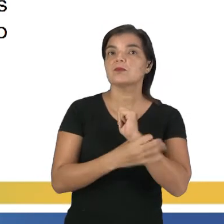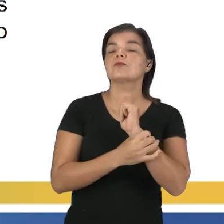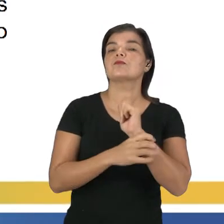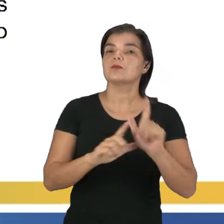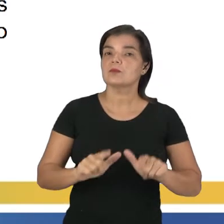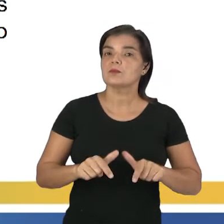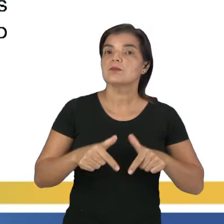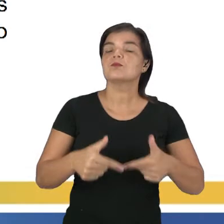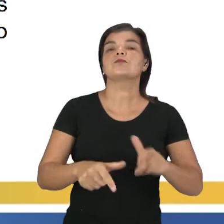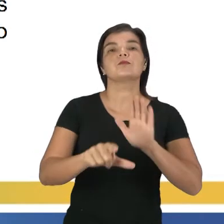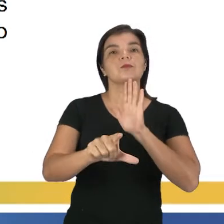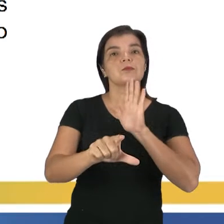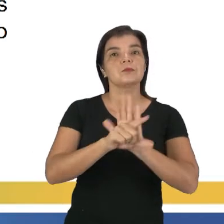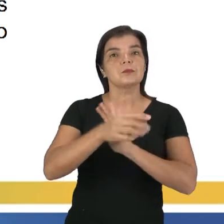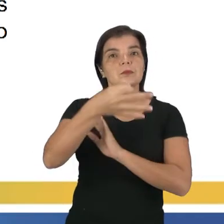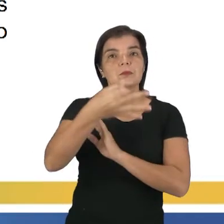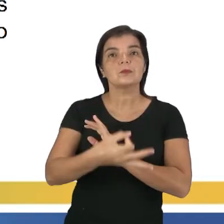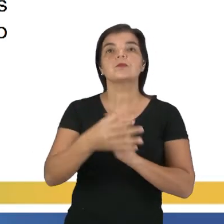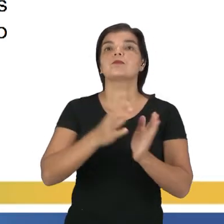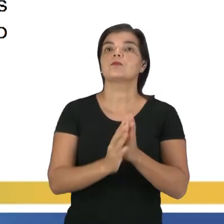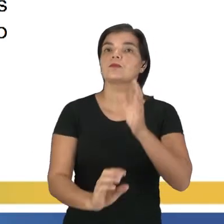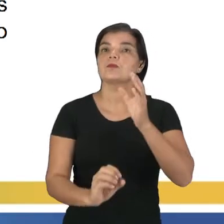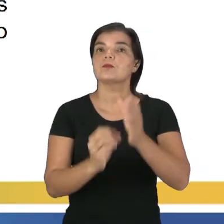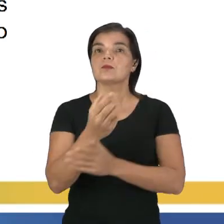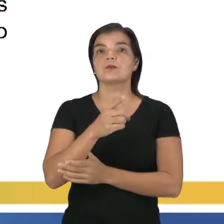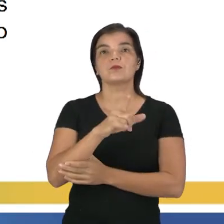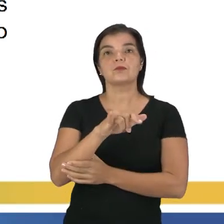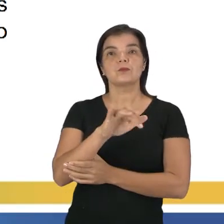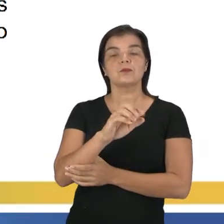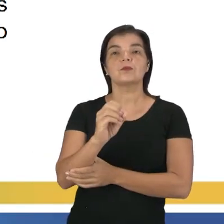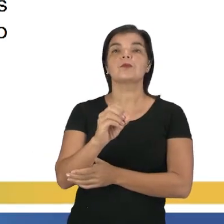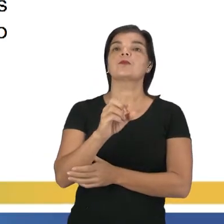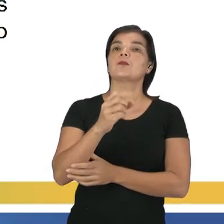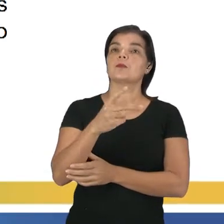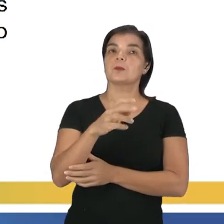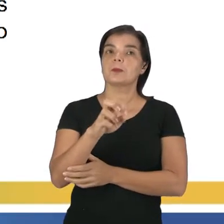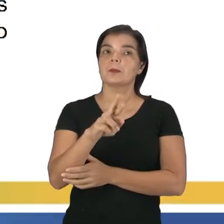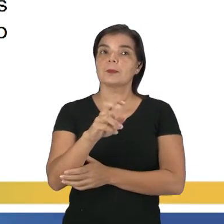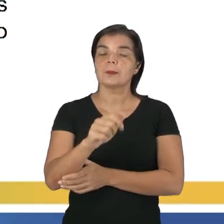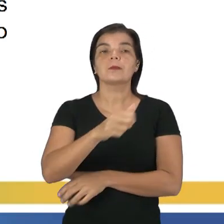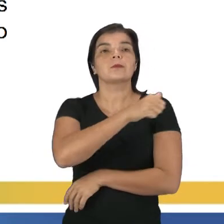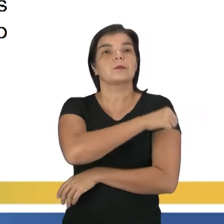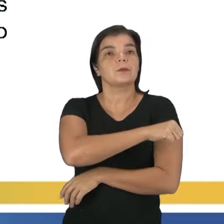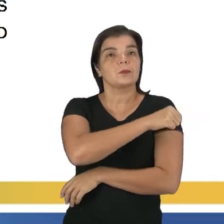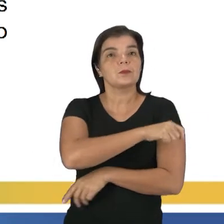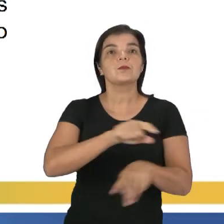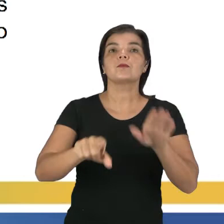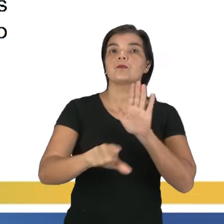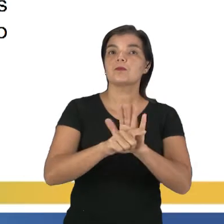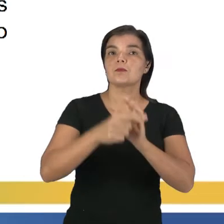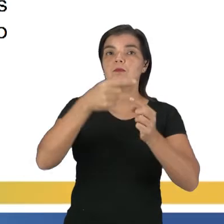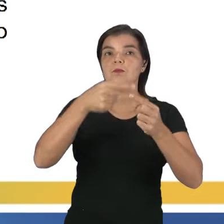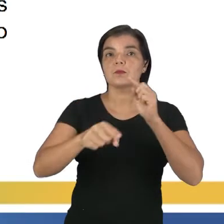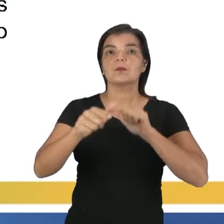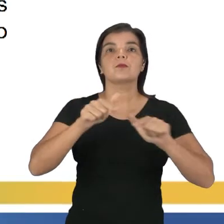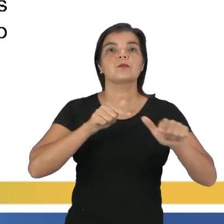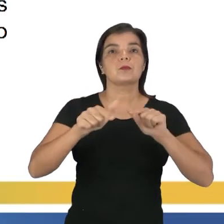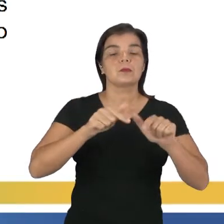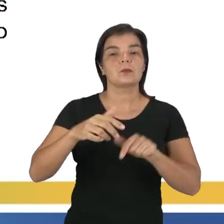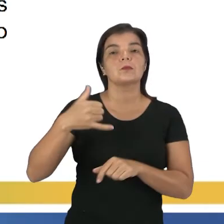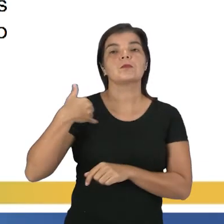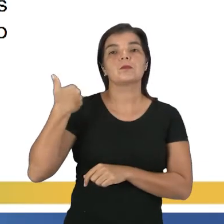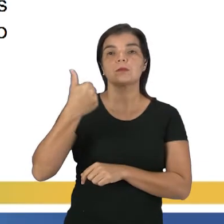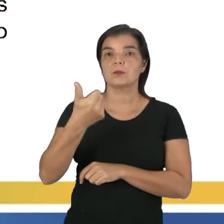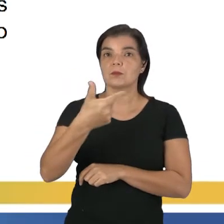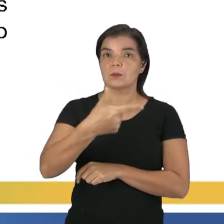de garantir avanços legais, com a fundação da Liga Operária no Rio de Janeiro e a lei que proibia o trabalho